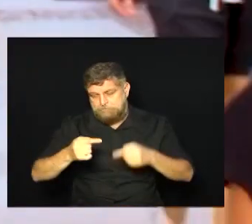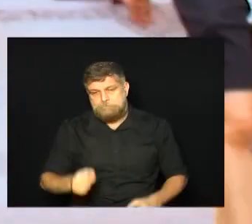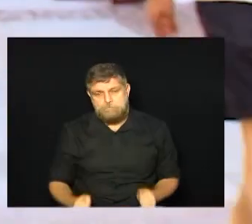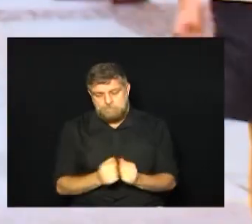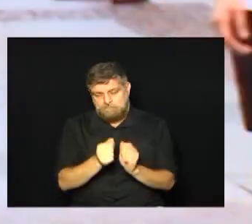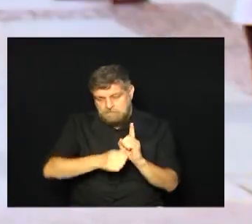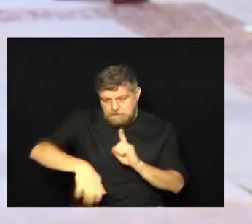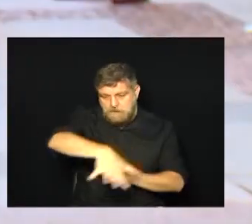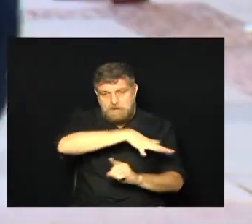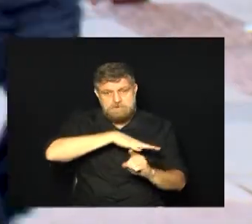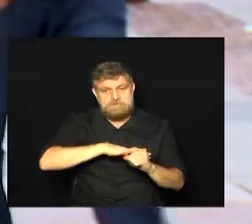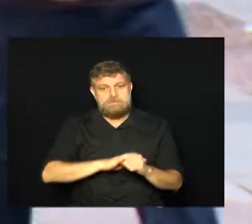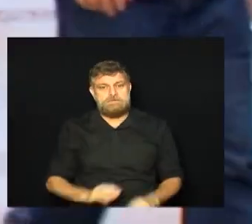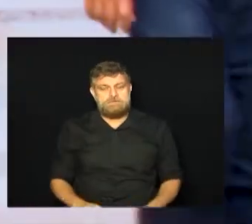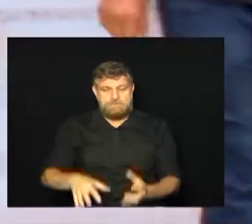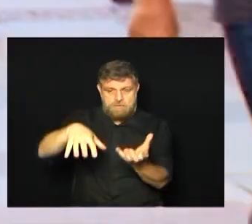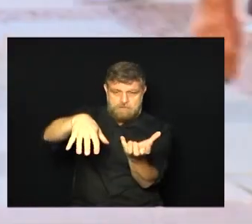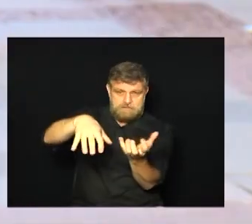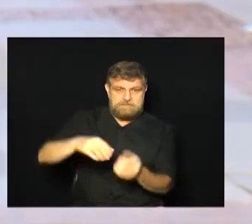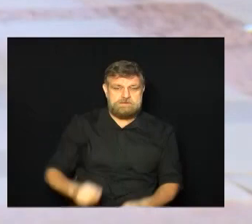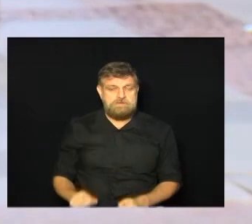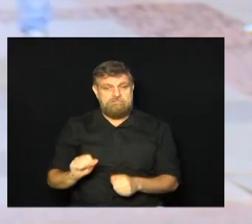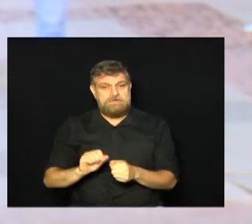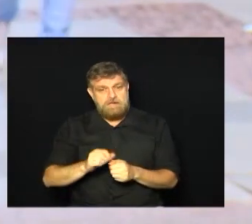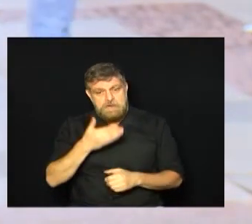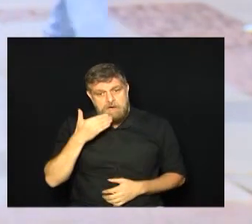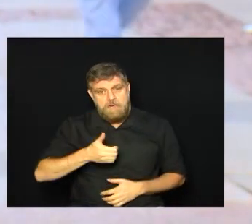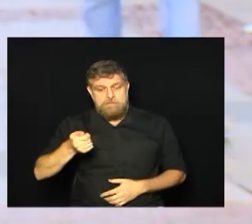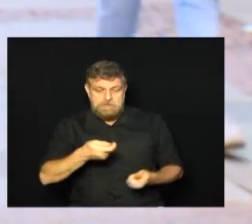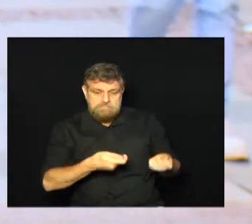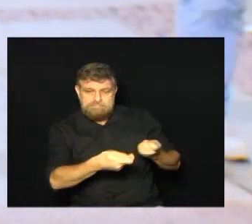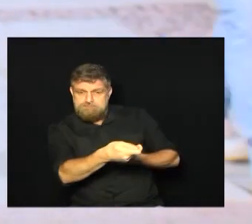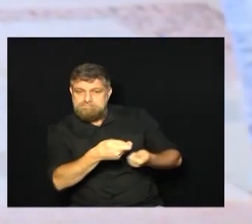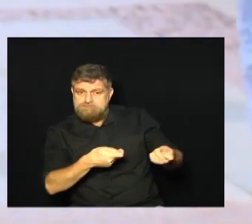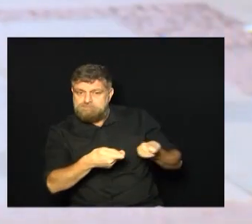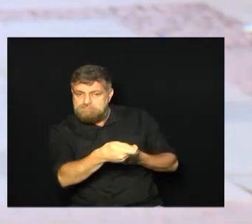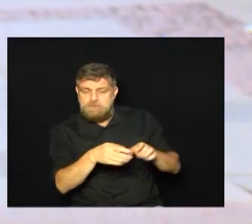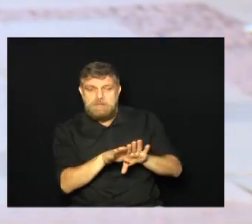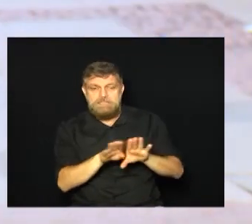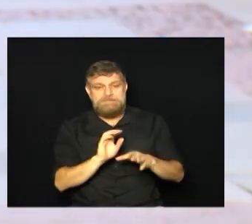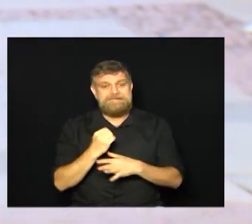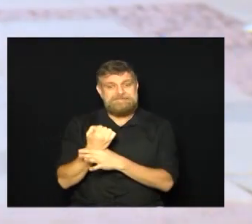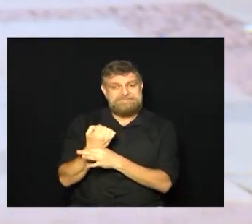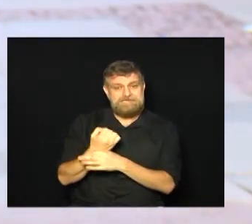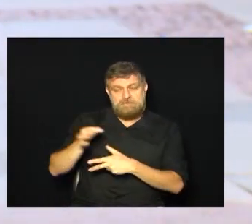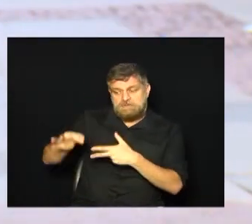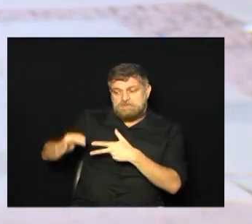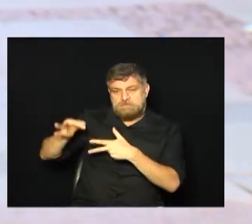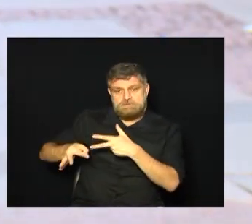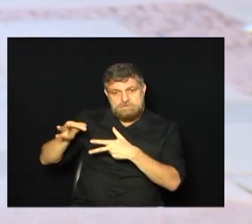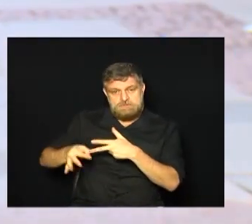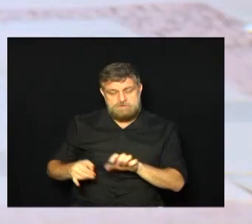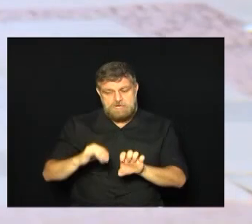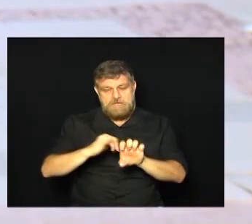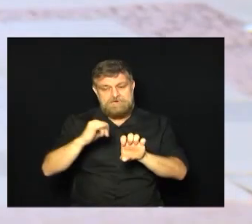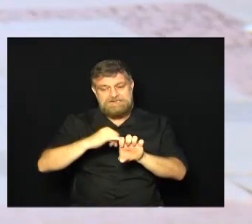sociedade civil no Congresso Nacional, promover um melhor ambiente de negócios e também uma maior segurança jurídica para os